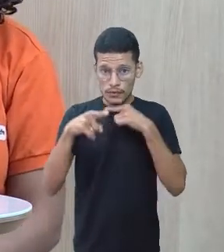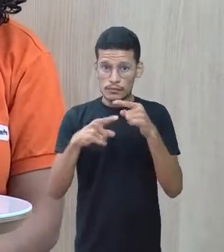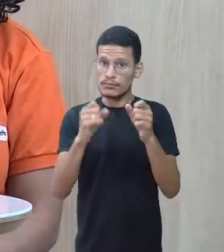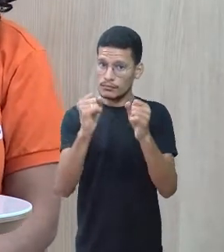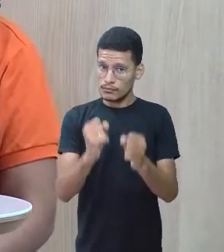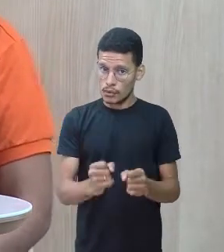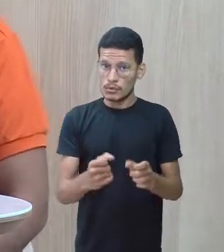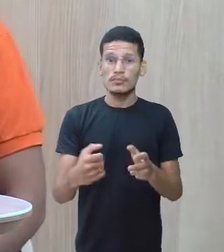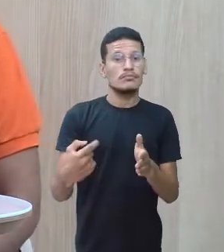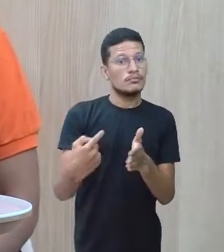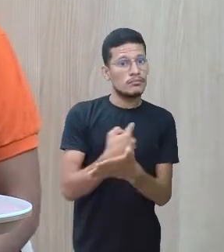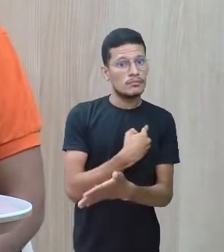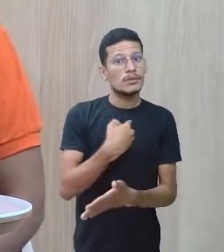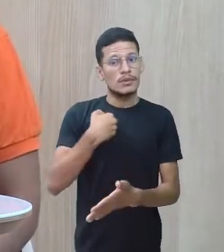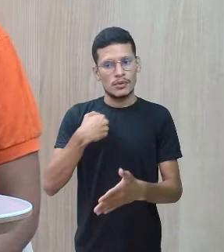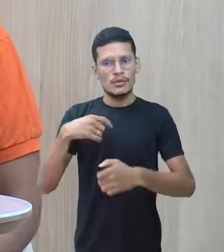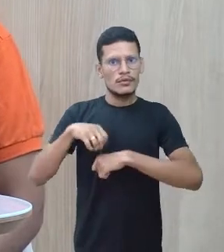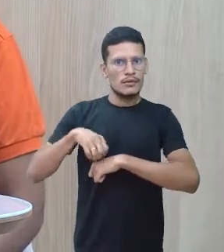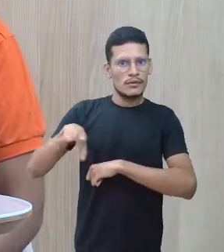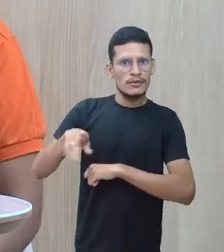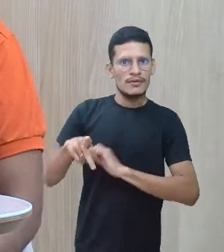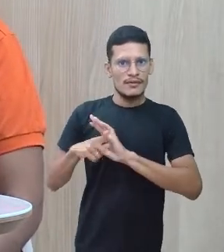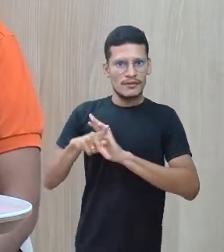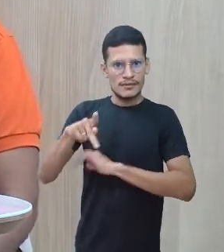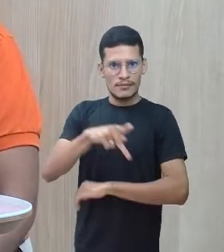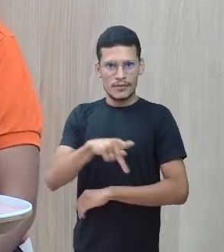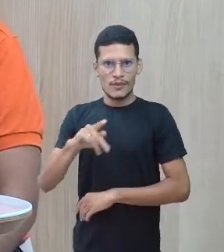eu vou fazer a ponte aqui com a professora Camille, tá certo?